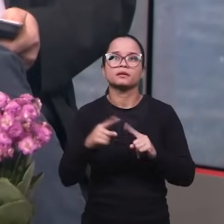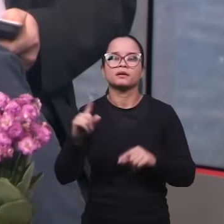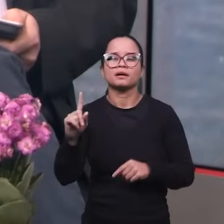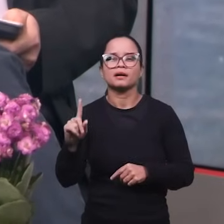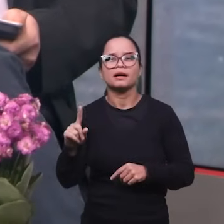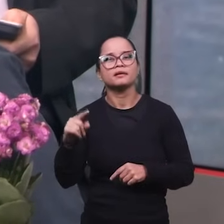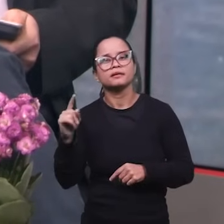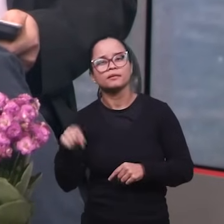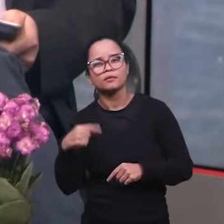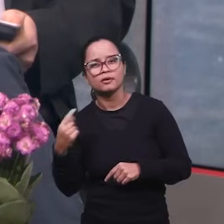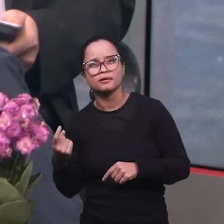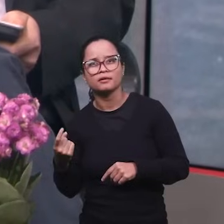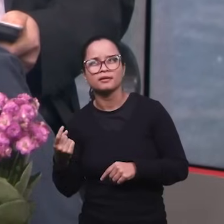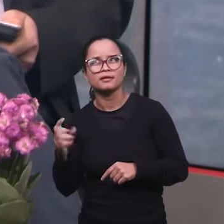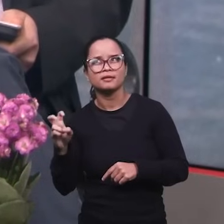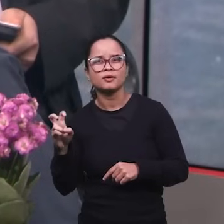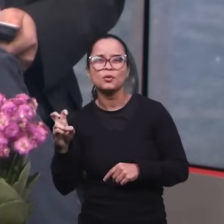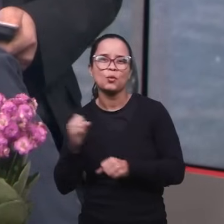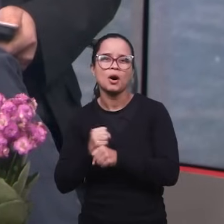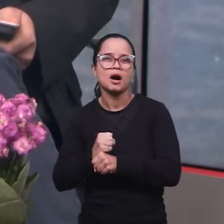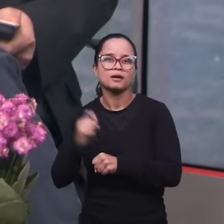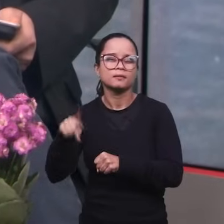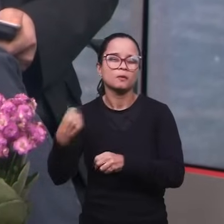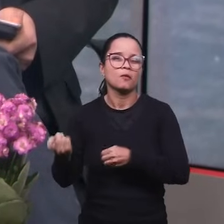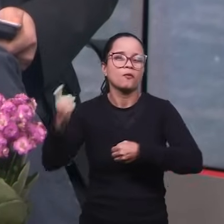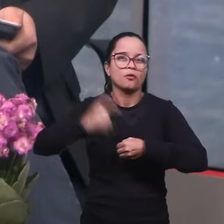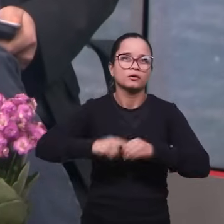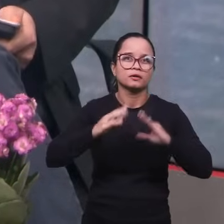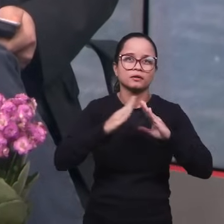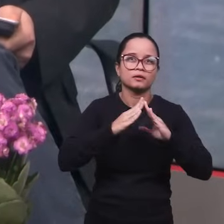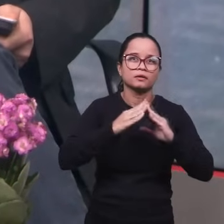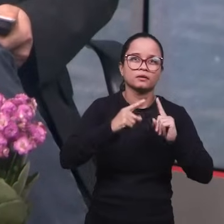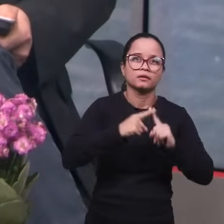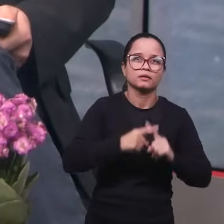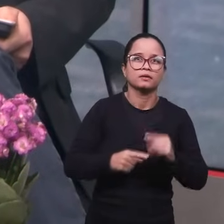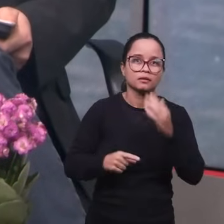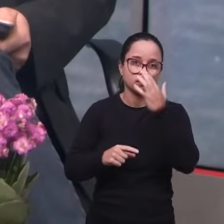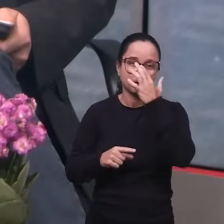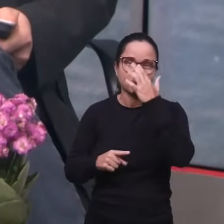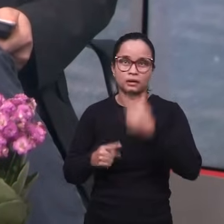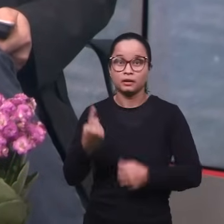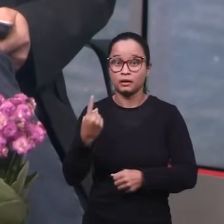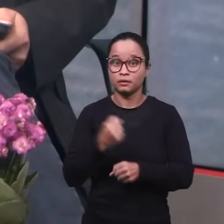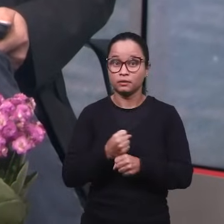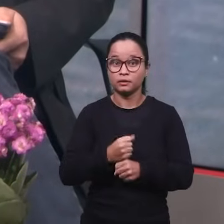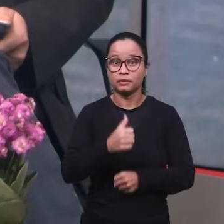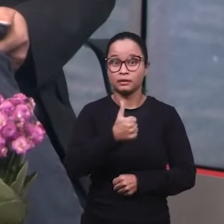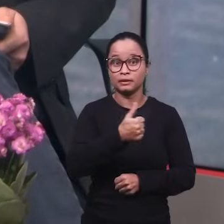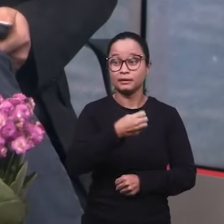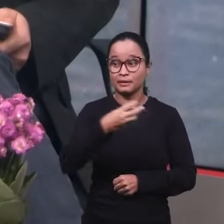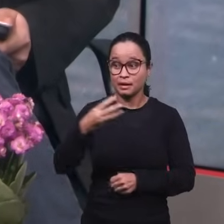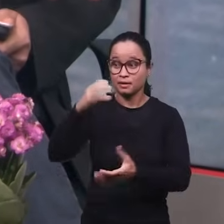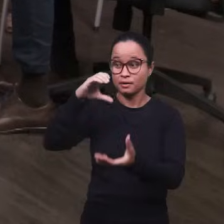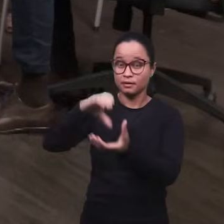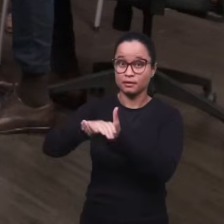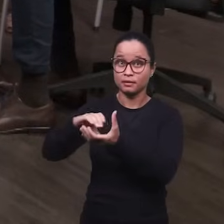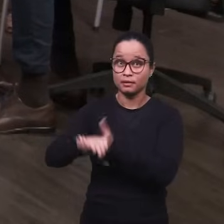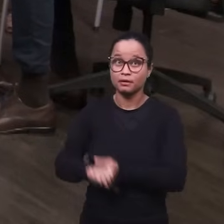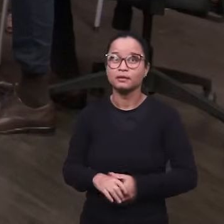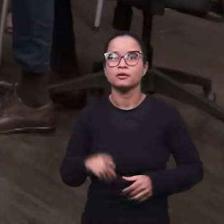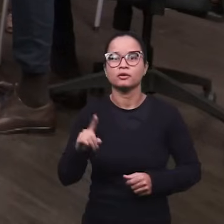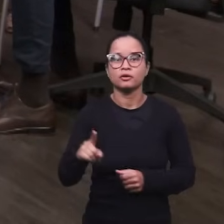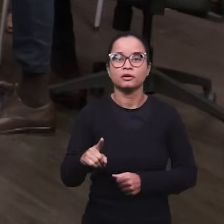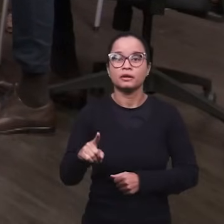e voltei, né, a essa igreja uns 5 anos depois e fiz num ano 13 casamentos desses jovens, ou